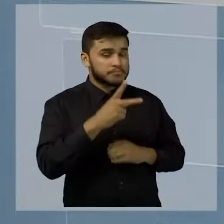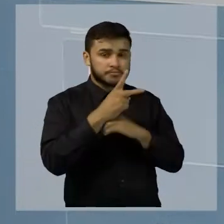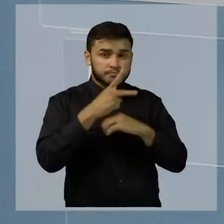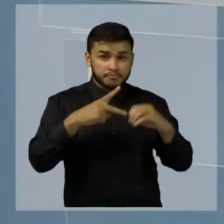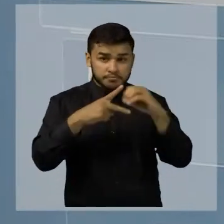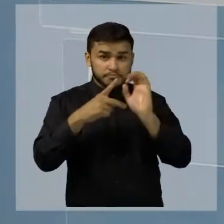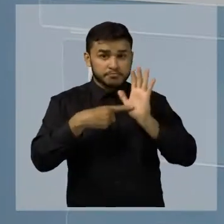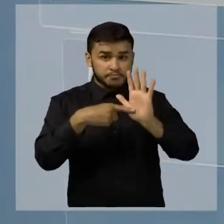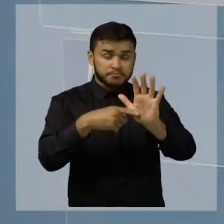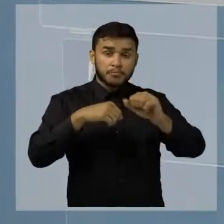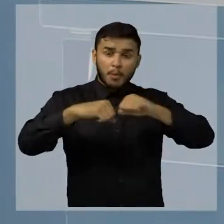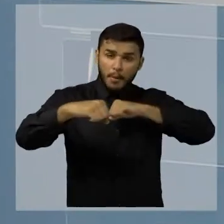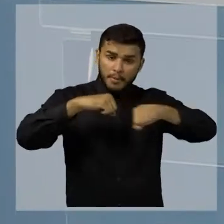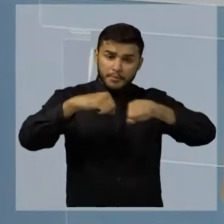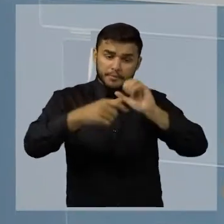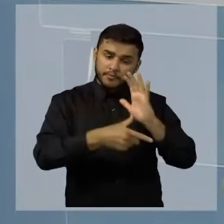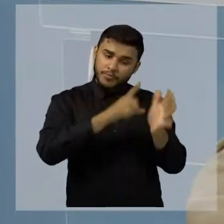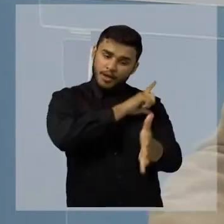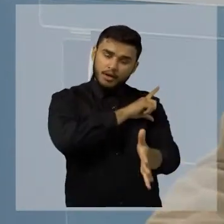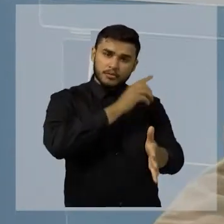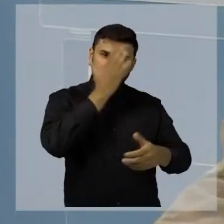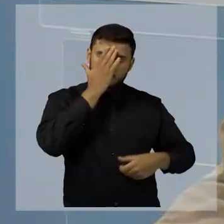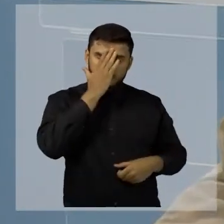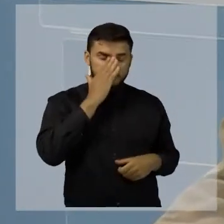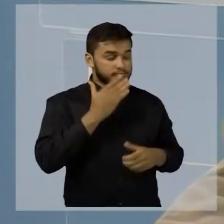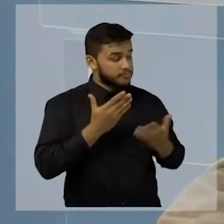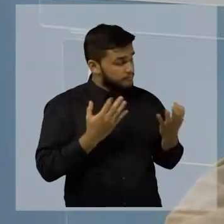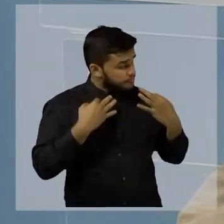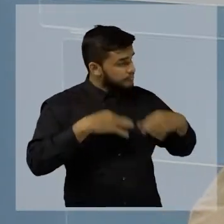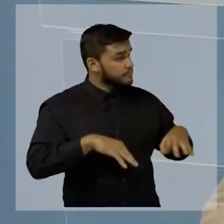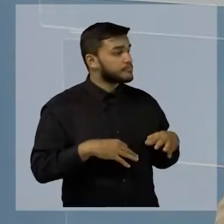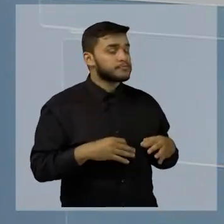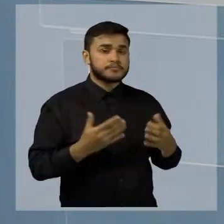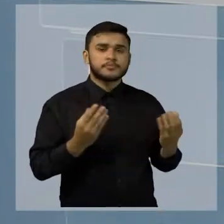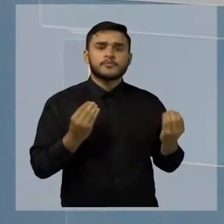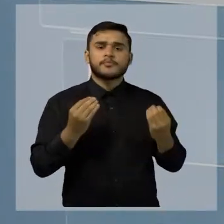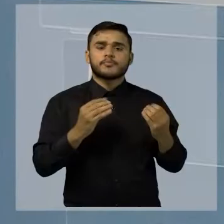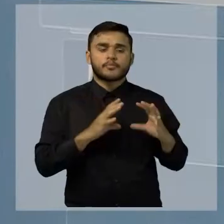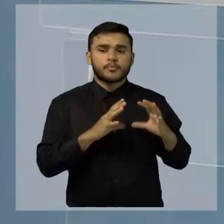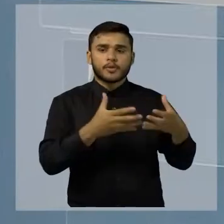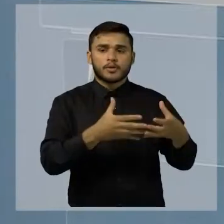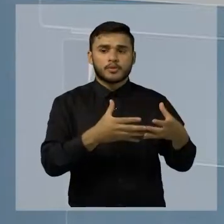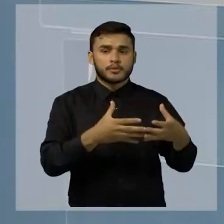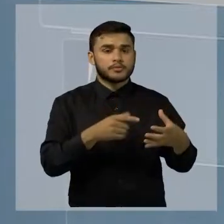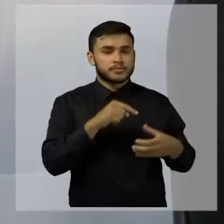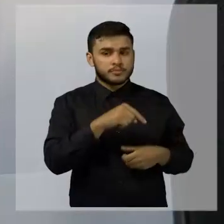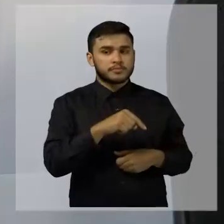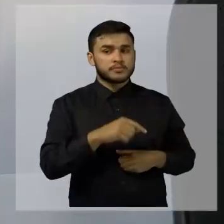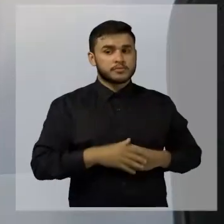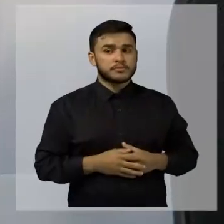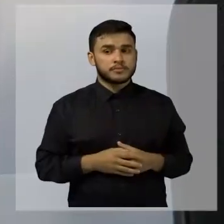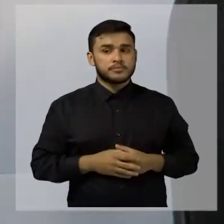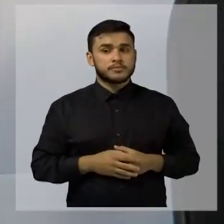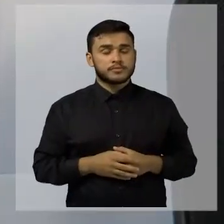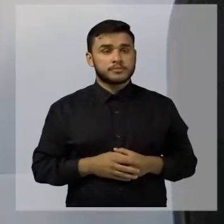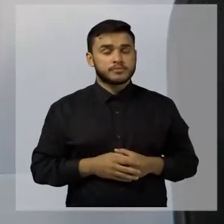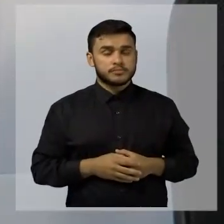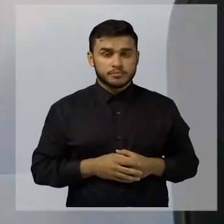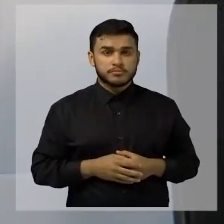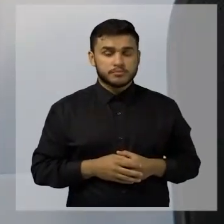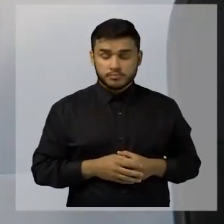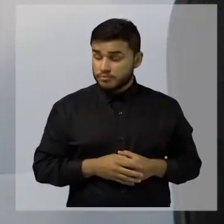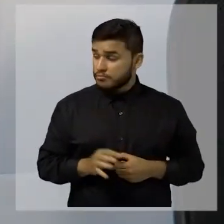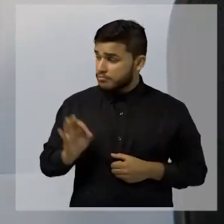antecipa a abordagem desse aspecto da construção das chapas, né, de candidatos para 2020. E nos próximos programas, Paulo, eu vou fazer